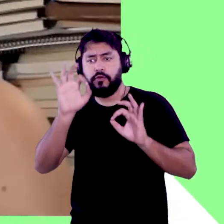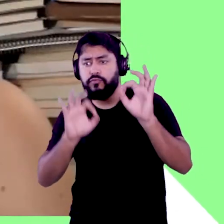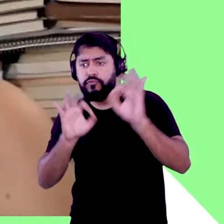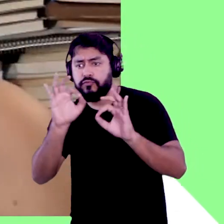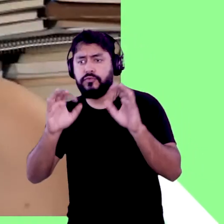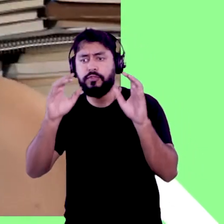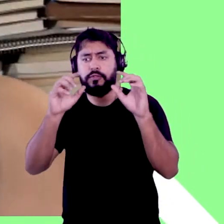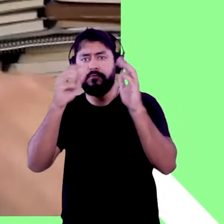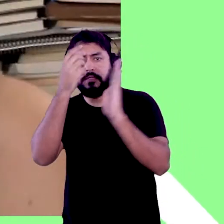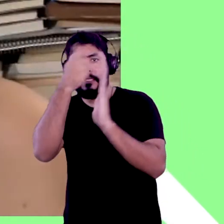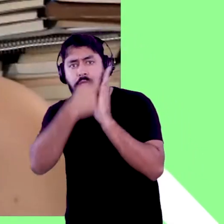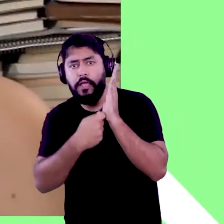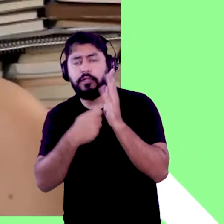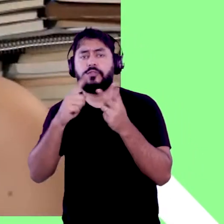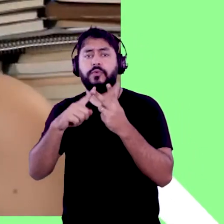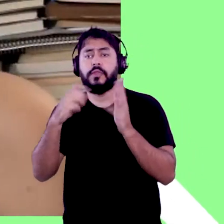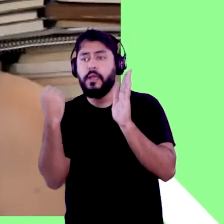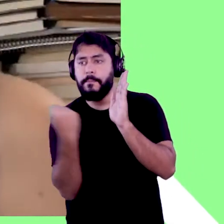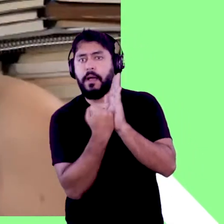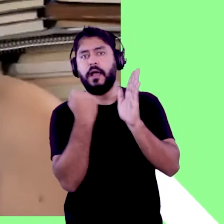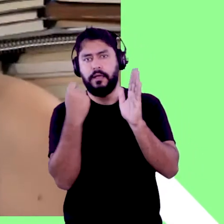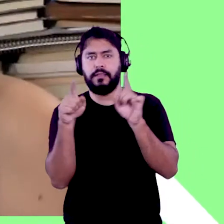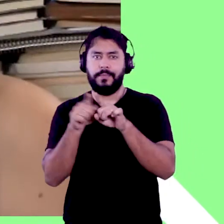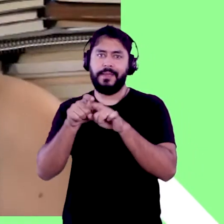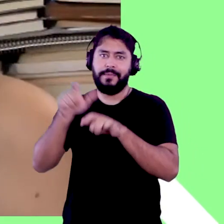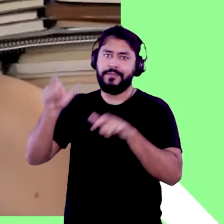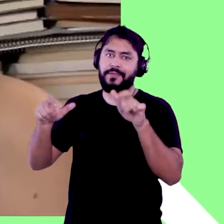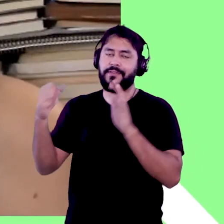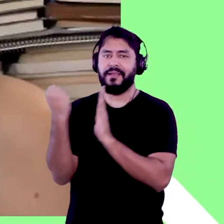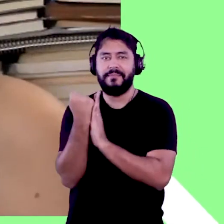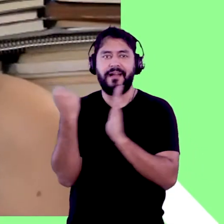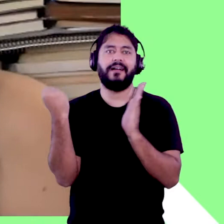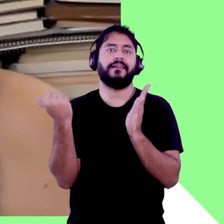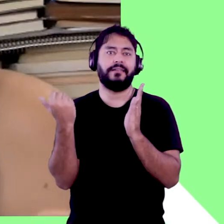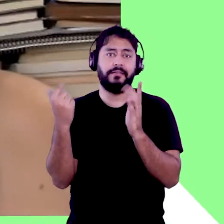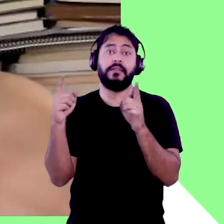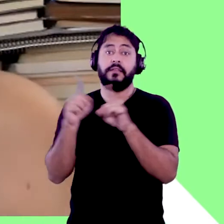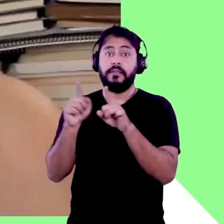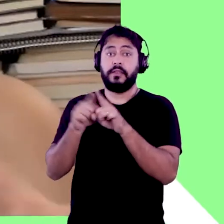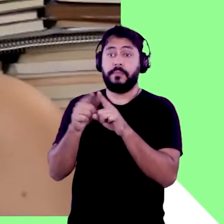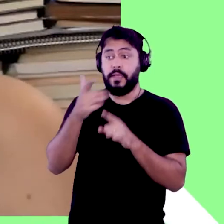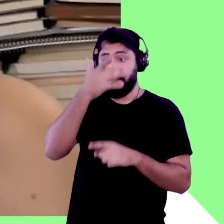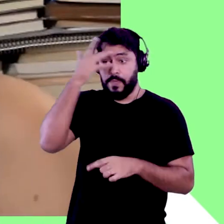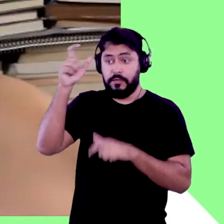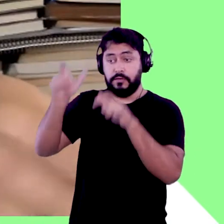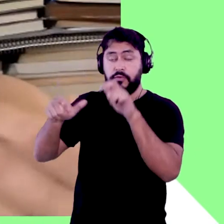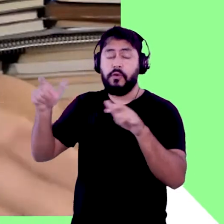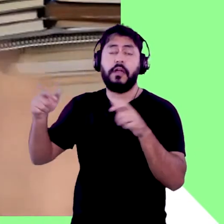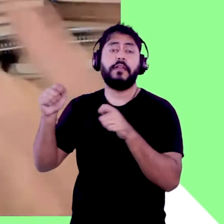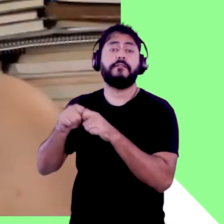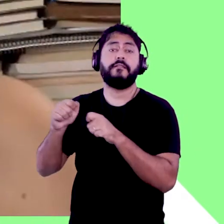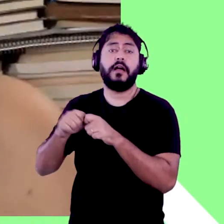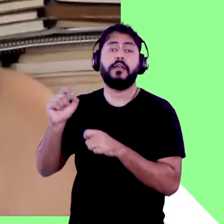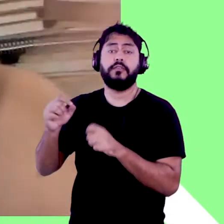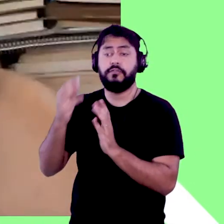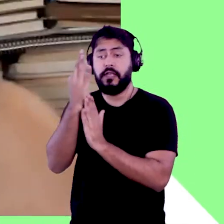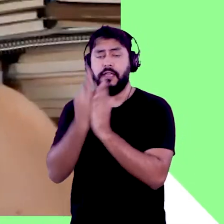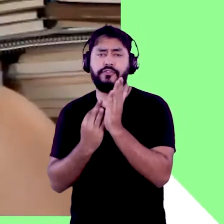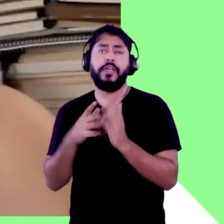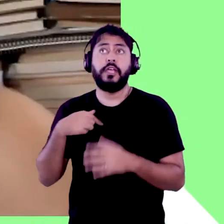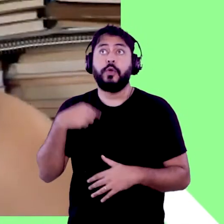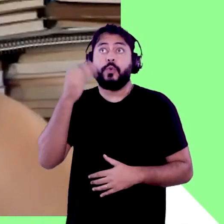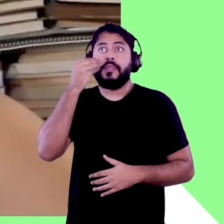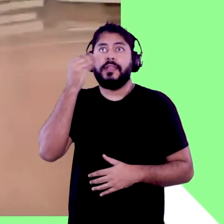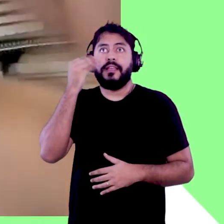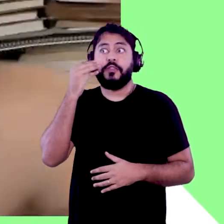das marcas, pessoal de UX writing, né? Que é a pessoa que faz os textos. Eu tô tentando procurar